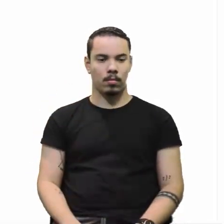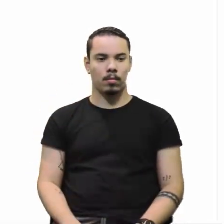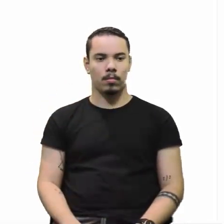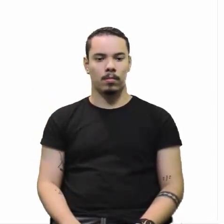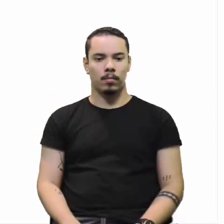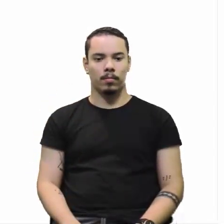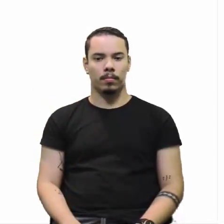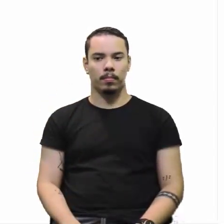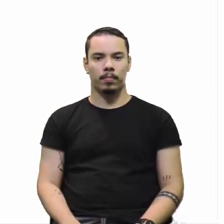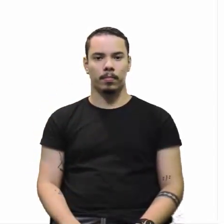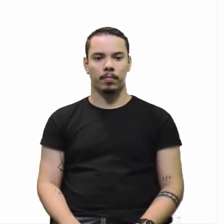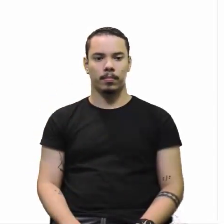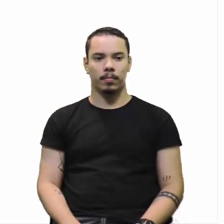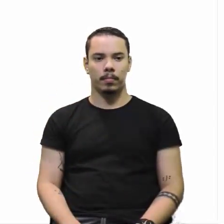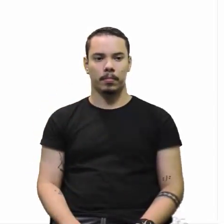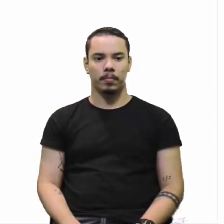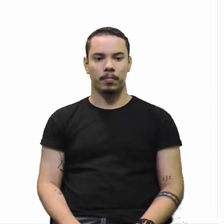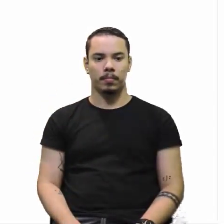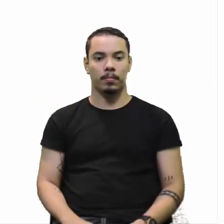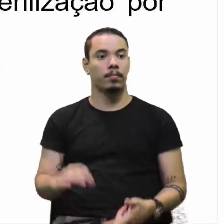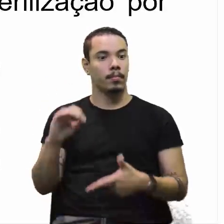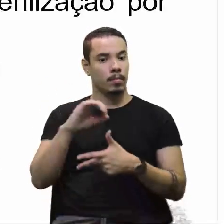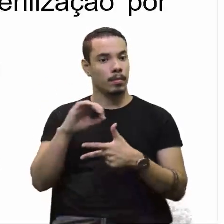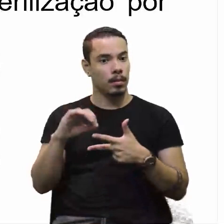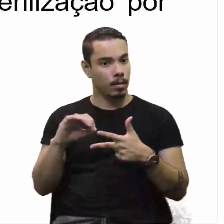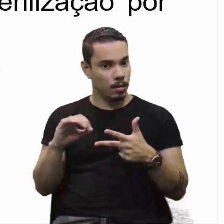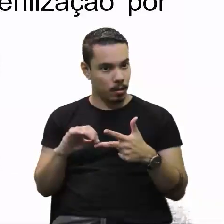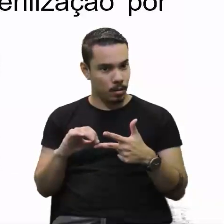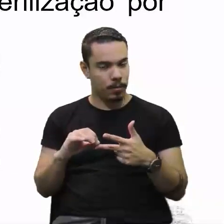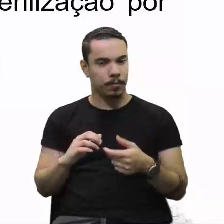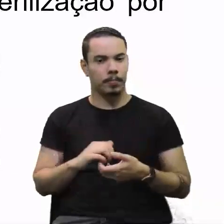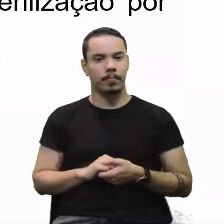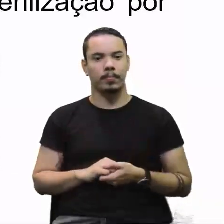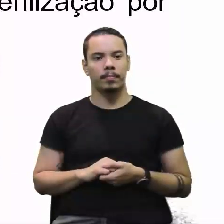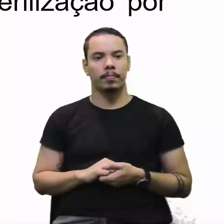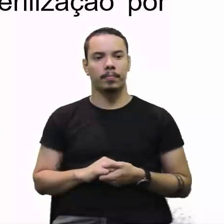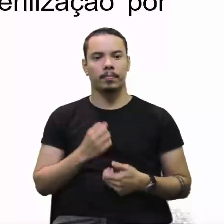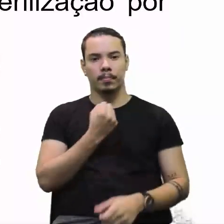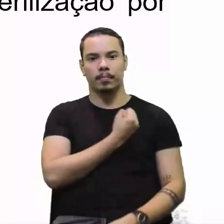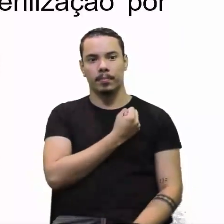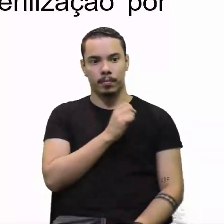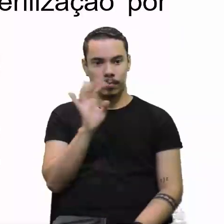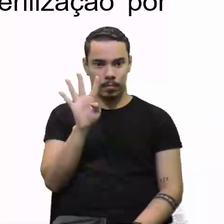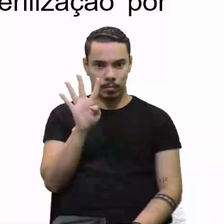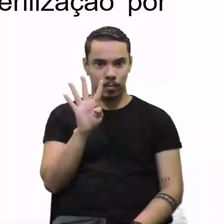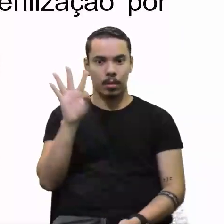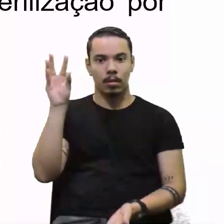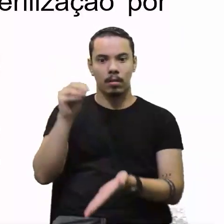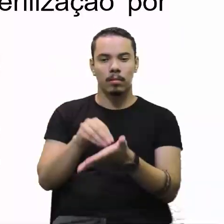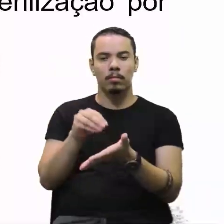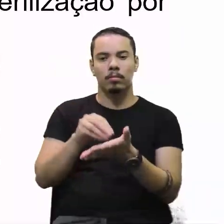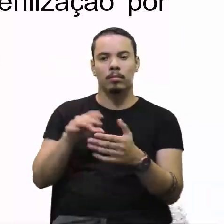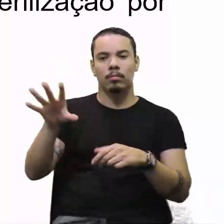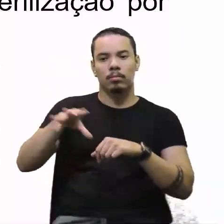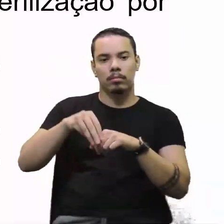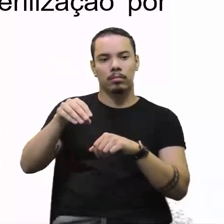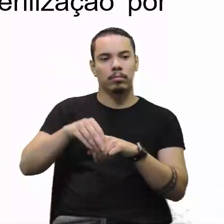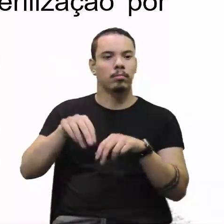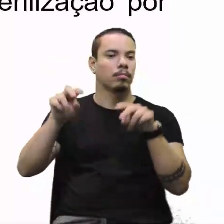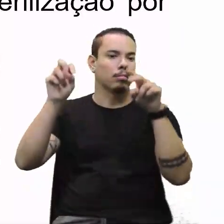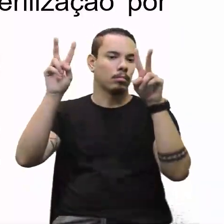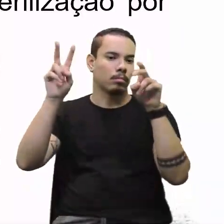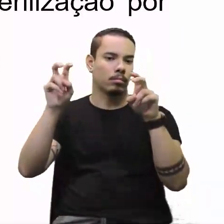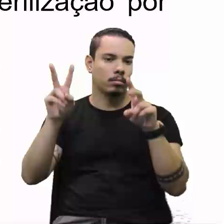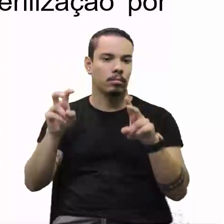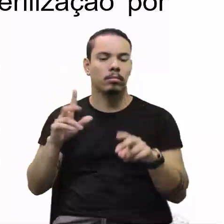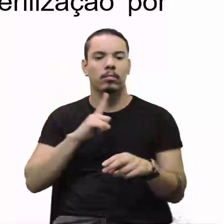Enem. Bom, então na questão de Enem, vamos lá. Questão número 4, né? A falta de conhecimento em relação